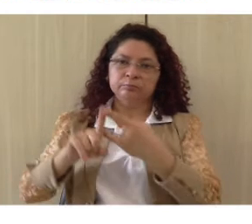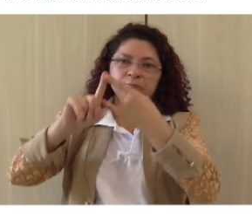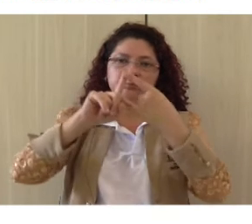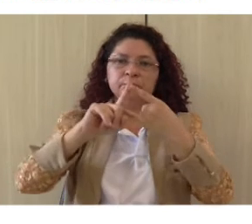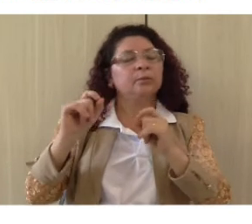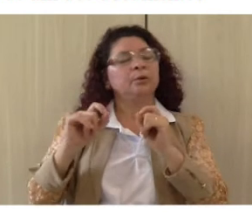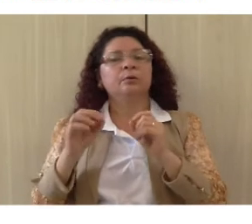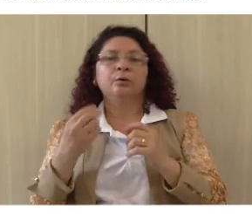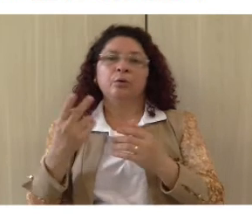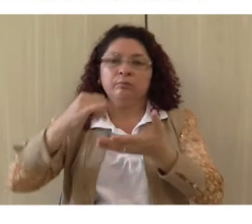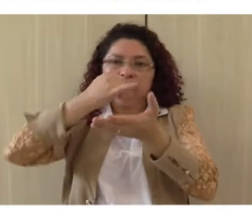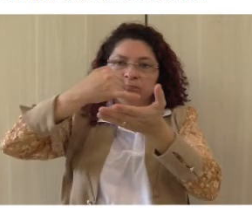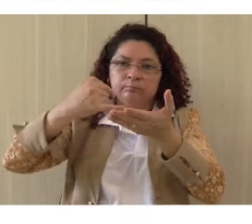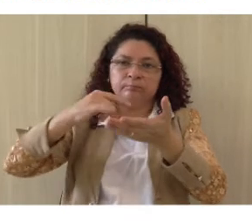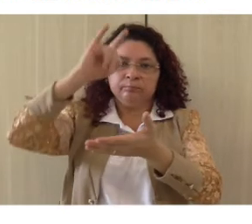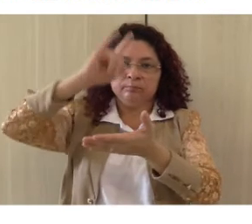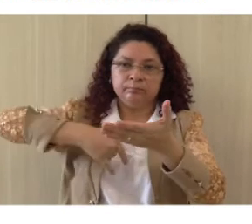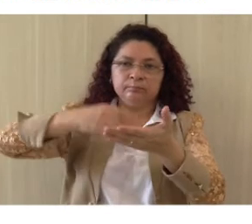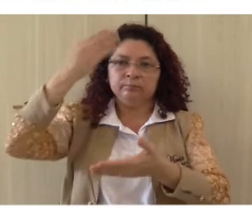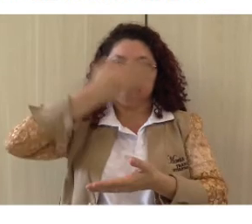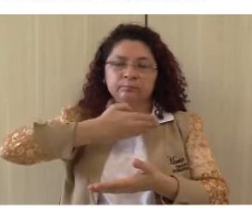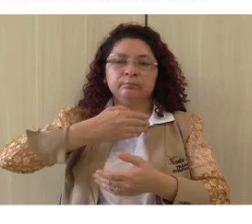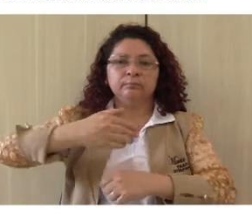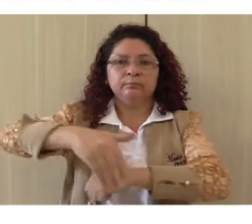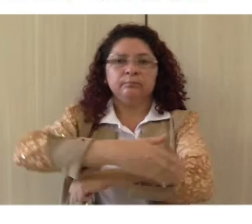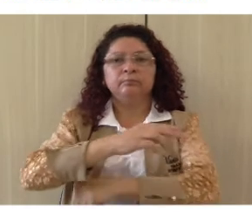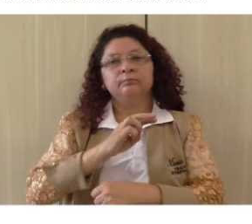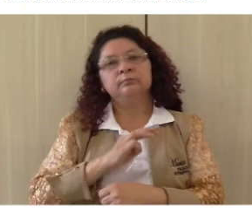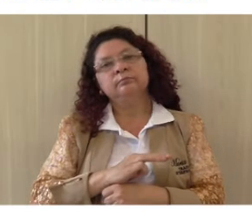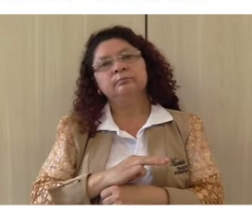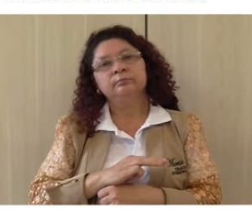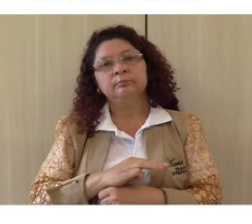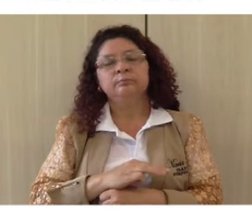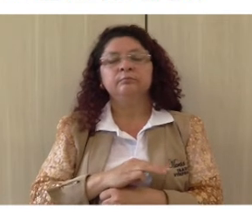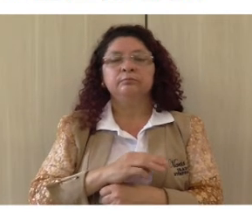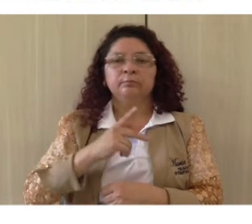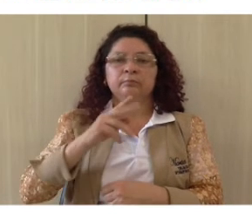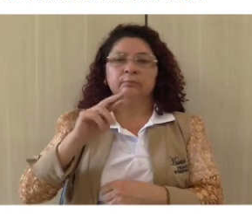informadas através de errata a ser publicada no endereço: